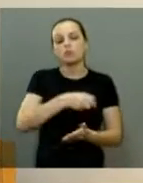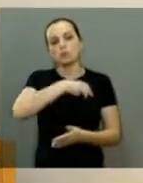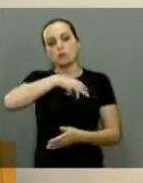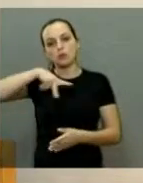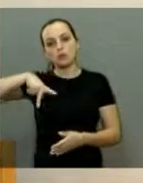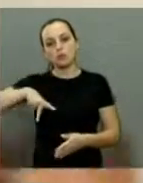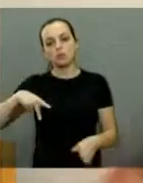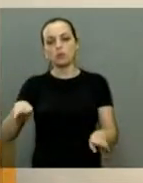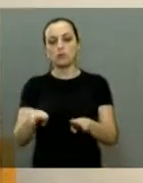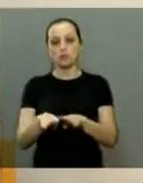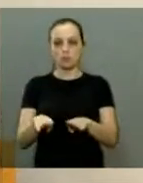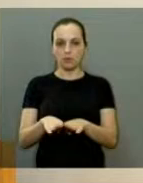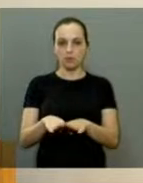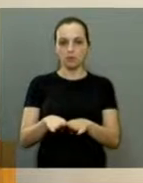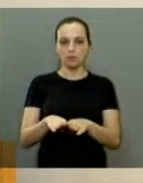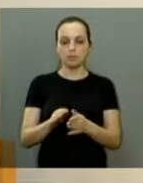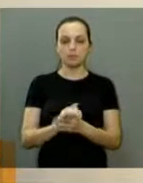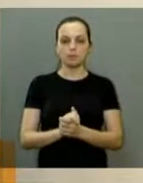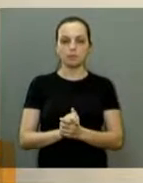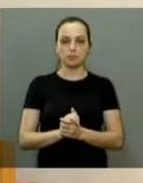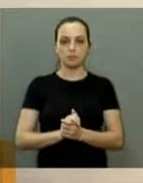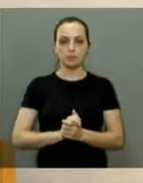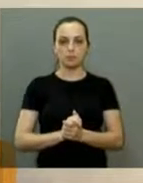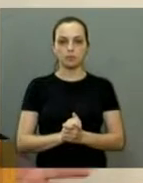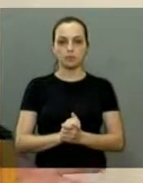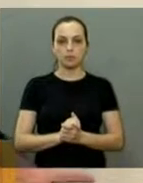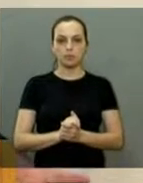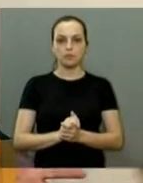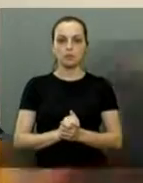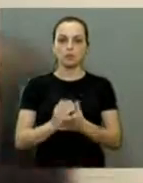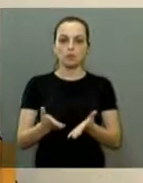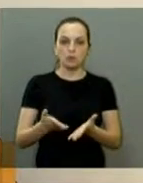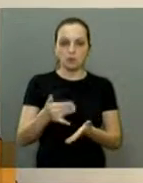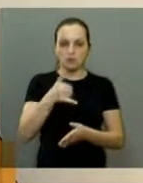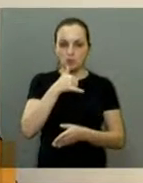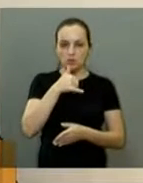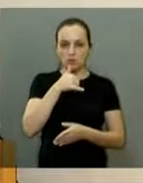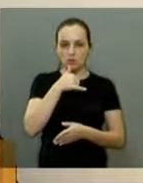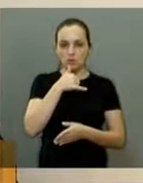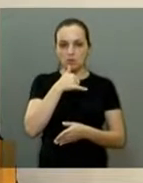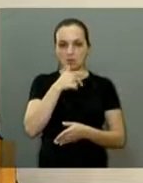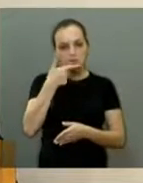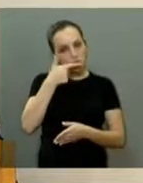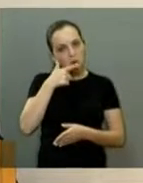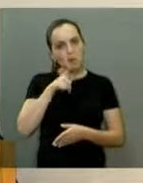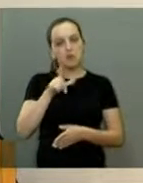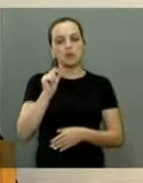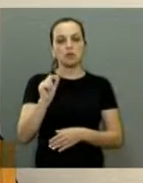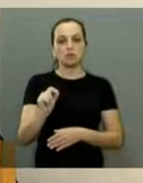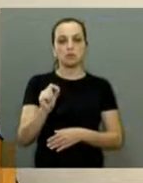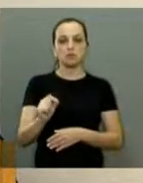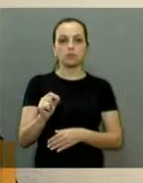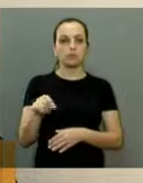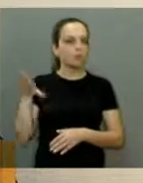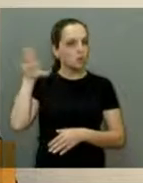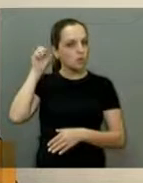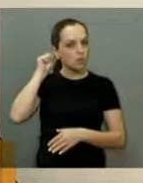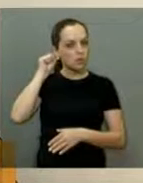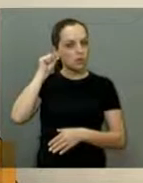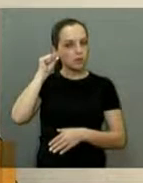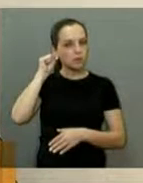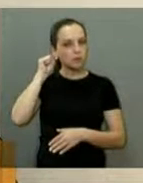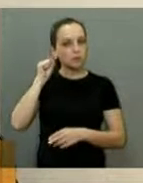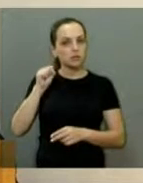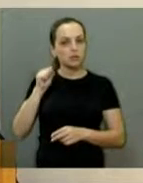também é infelizmente acho que não deu certo né é paciência